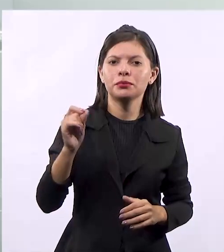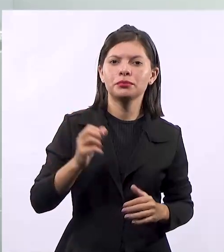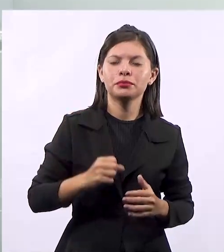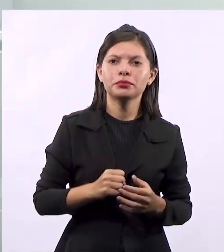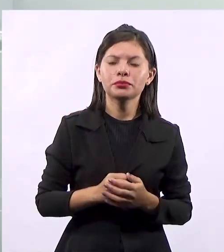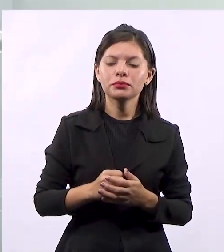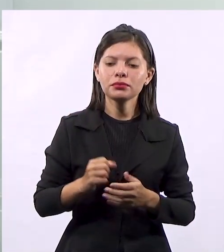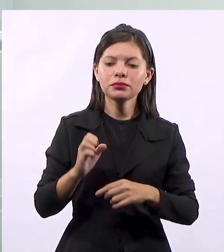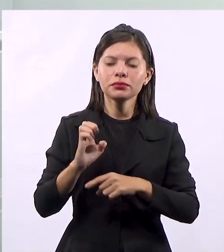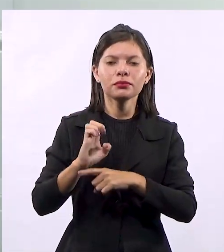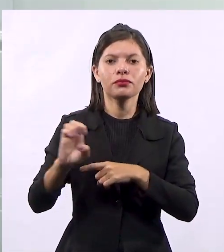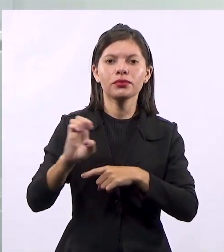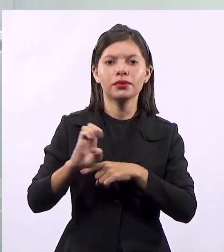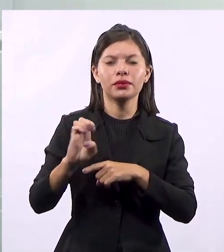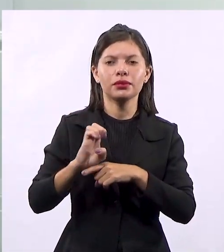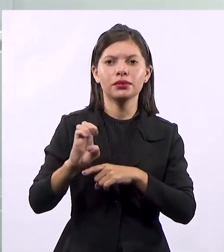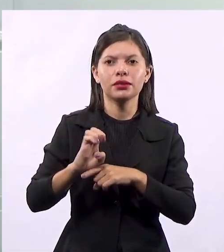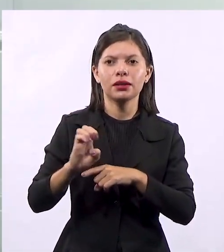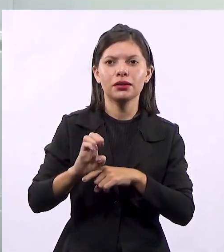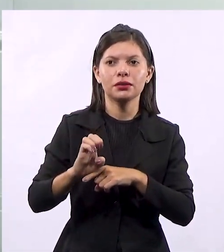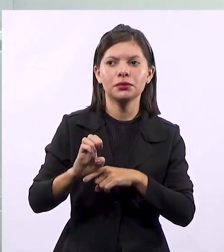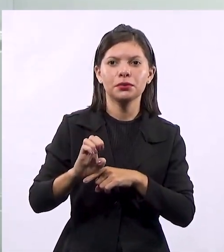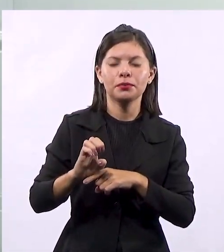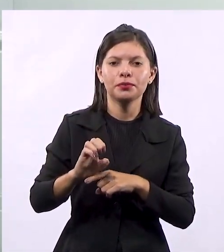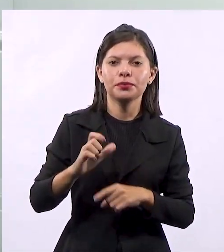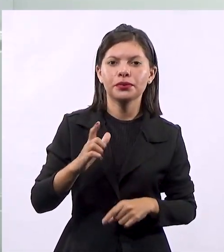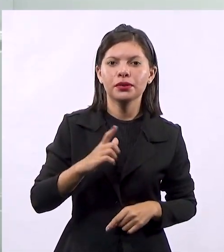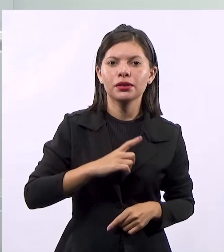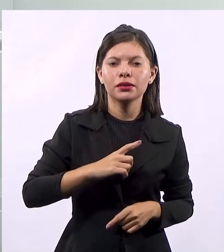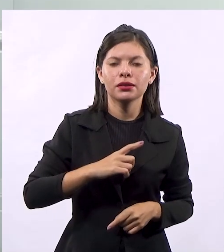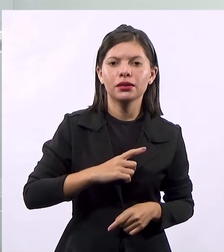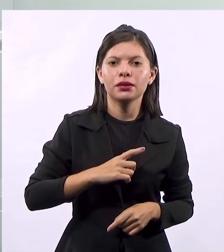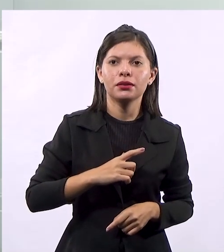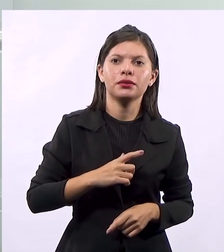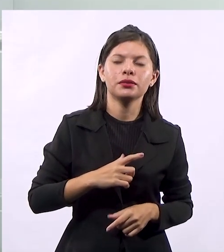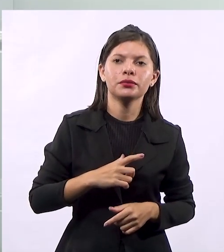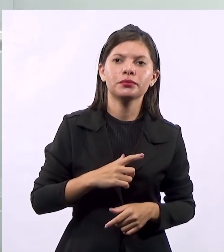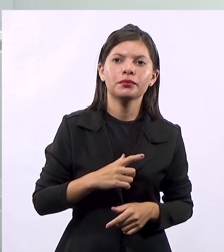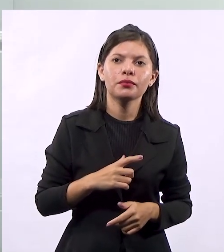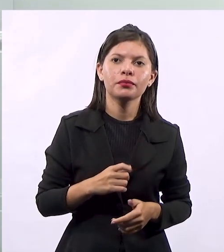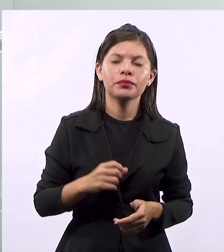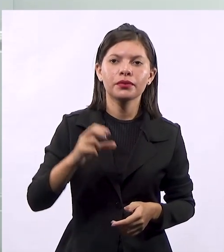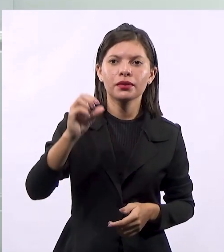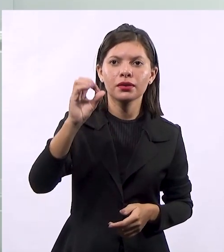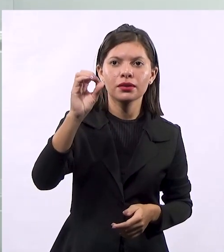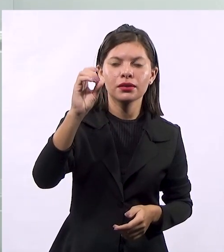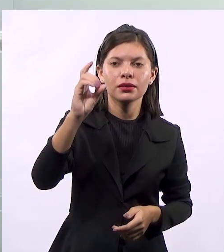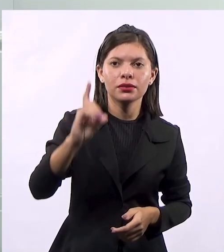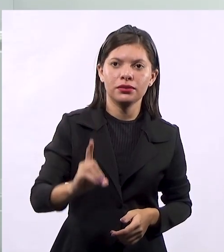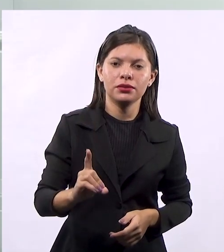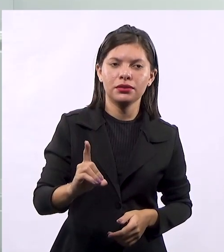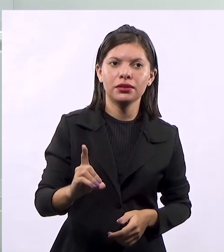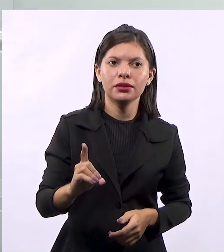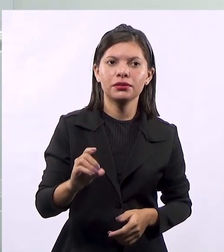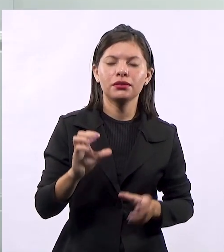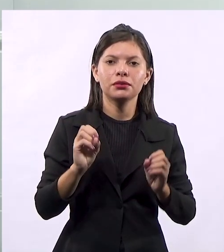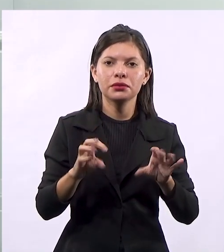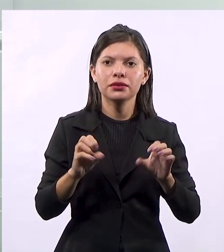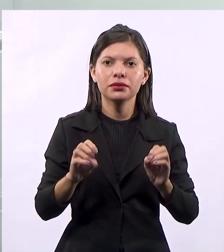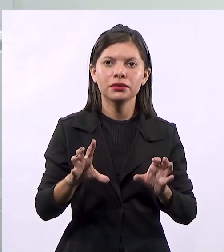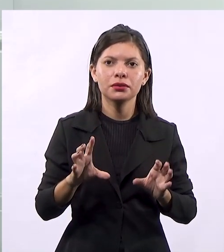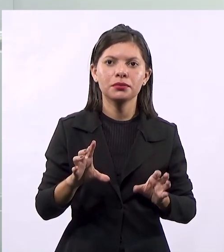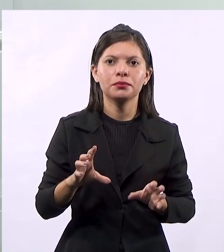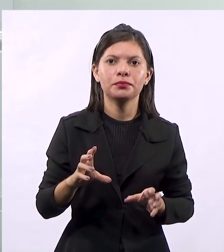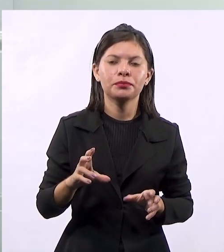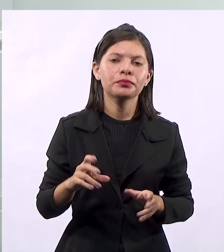Percebam aqui, nesses últimos 2 incisos eu tenho que o Estado, ele vai garantir o direito à